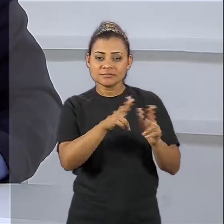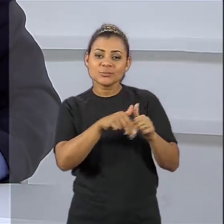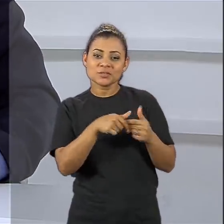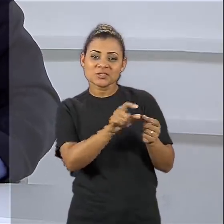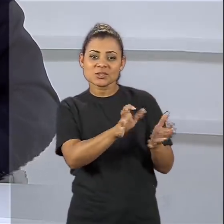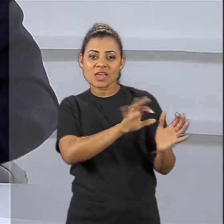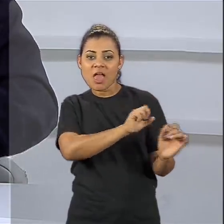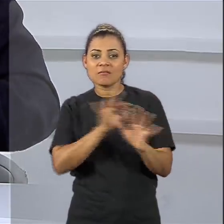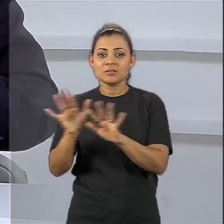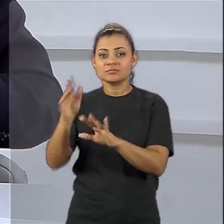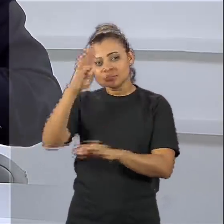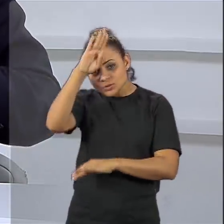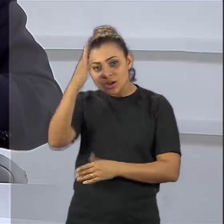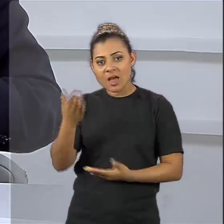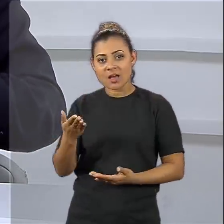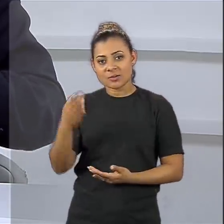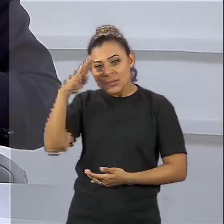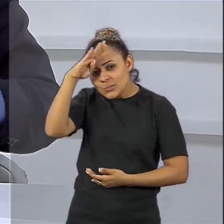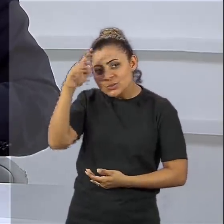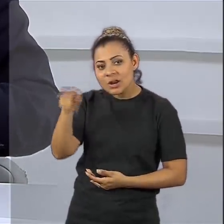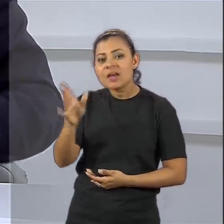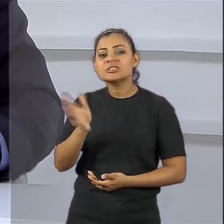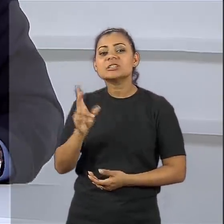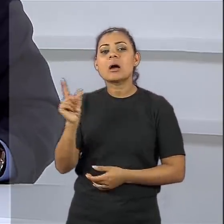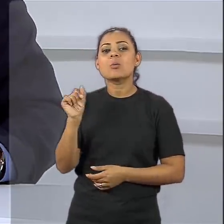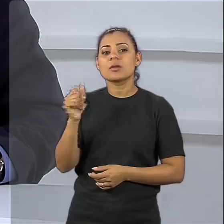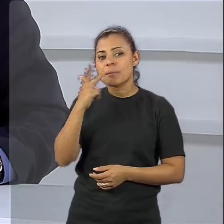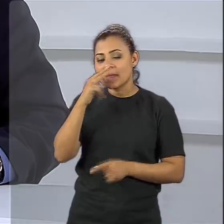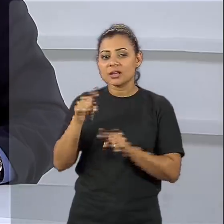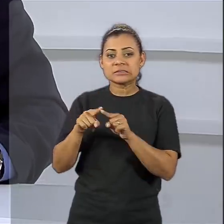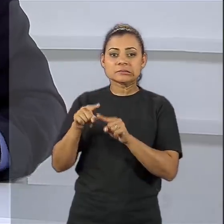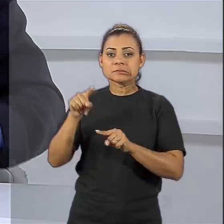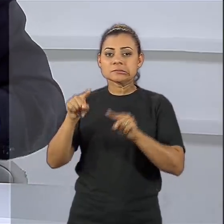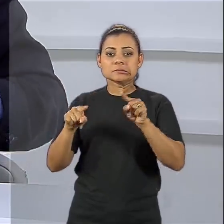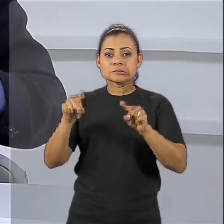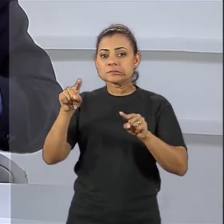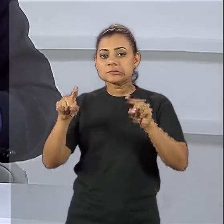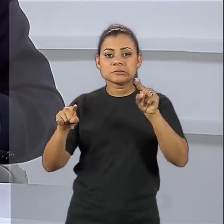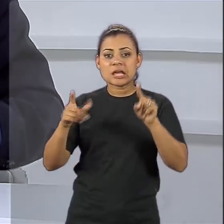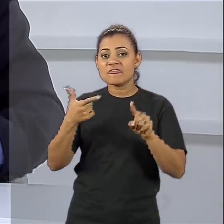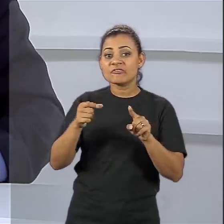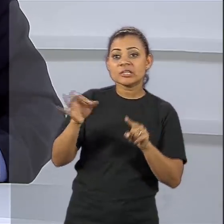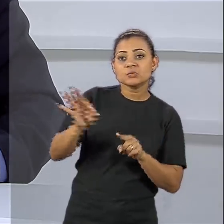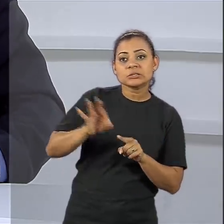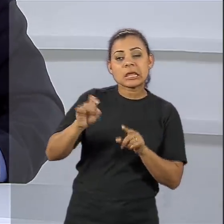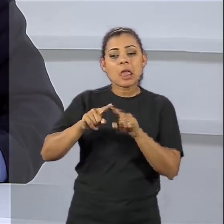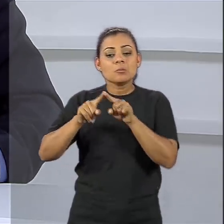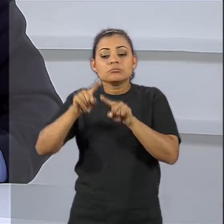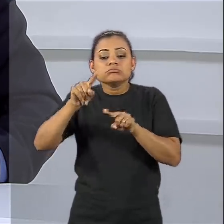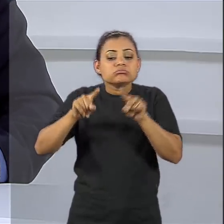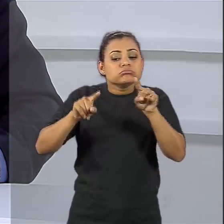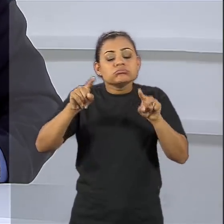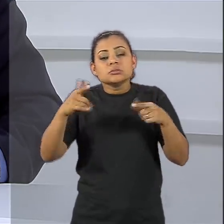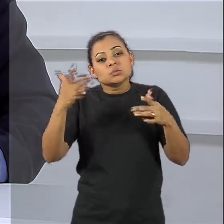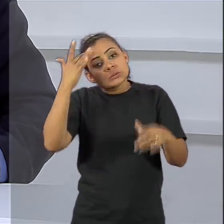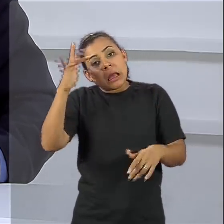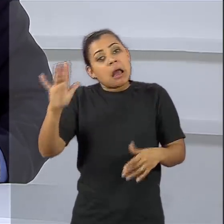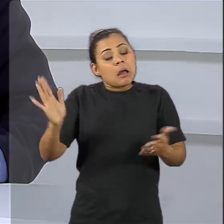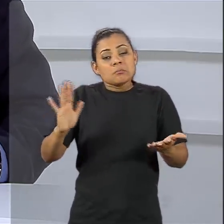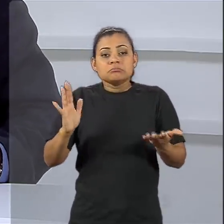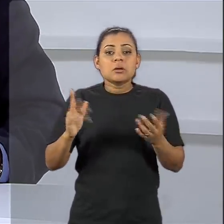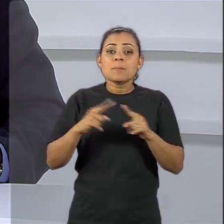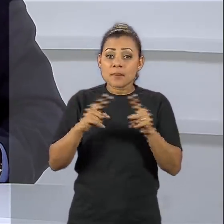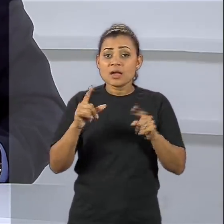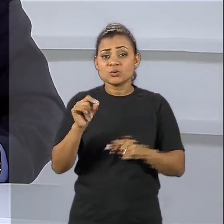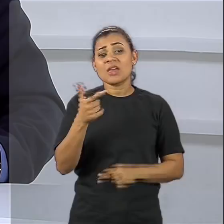é bom lembrar o seguinte, ele está ali há um tempo oscilando em torno dos 20%, né? Um pouco abaixo disso até, geralmente,